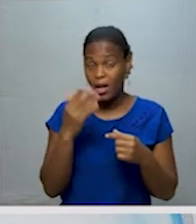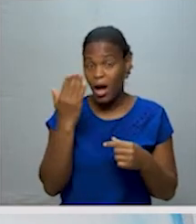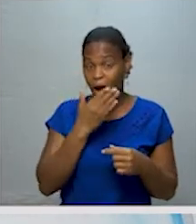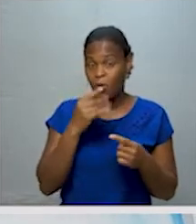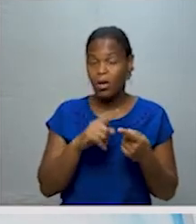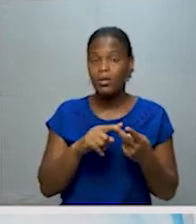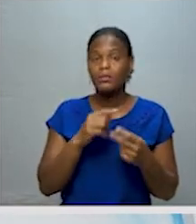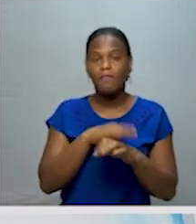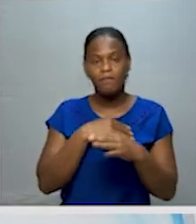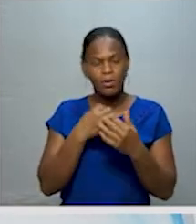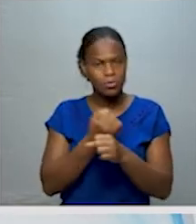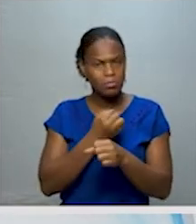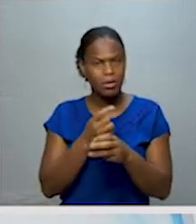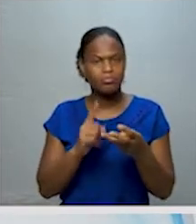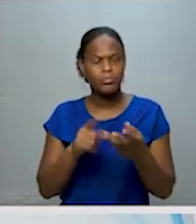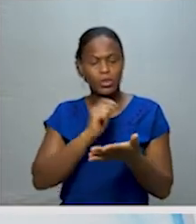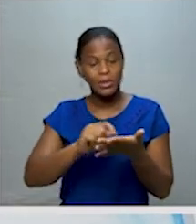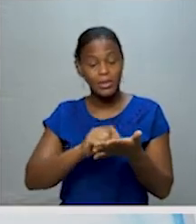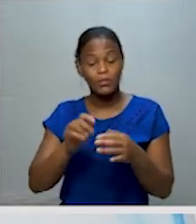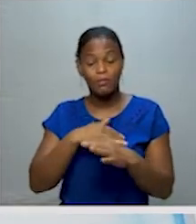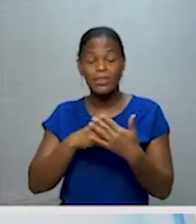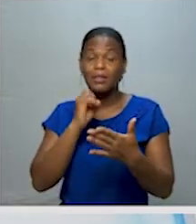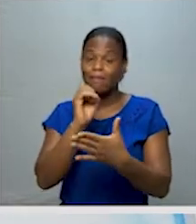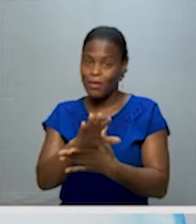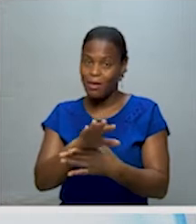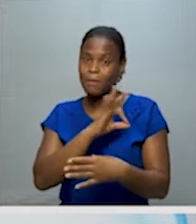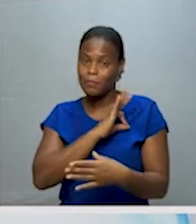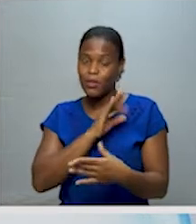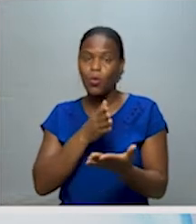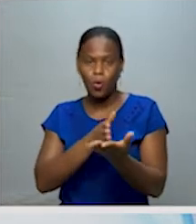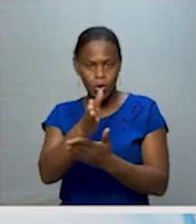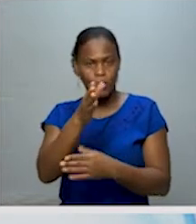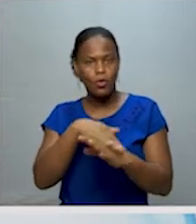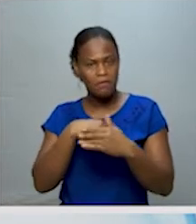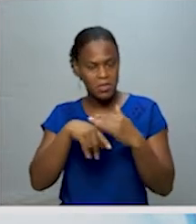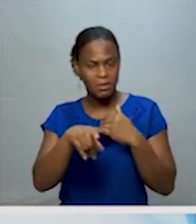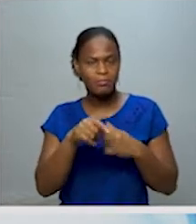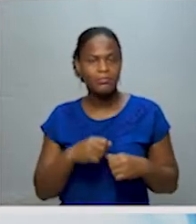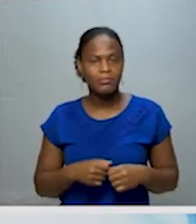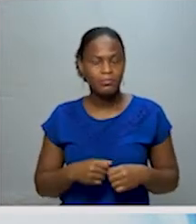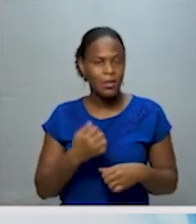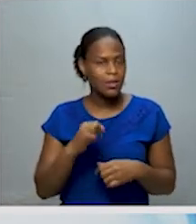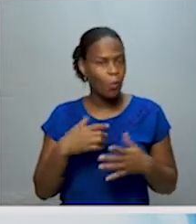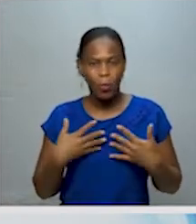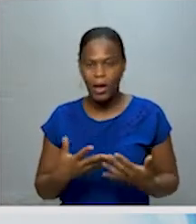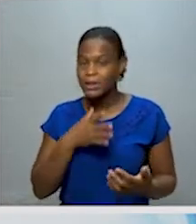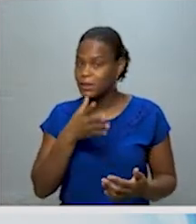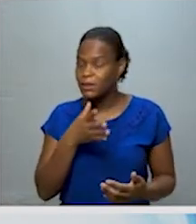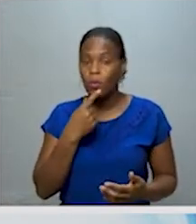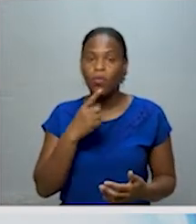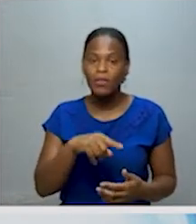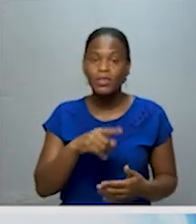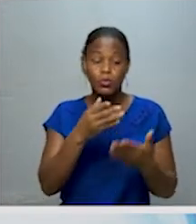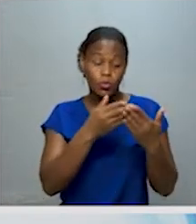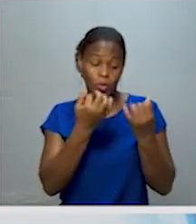nas aulas, estão a fazer os trabalhos, estão a fazer os exercícios, estão a enviar ao professor. Continuem a fazer isto. Não canso de repetir.